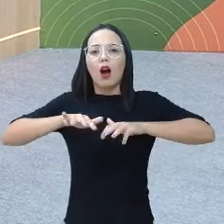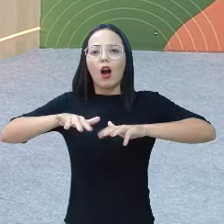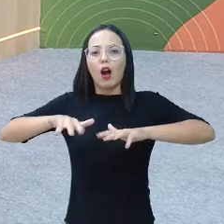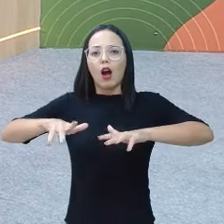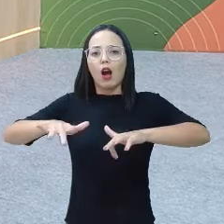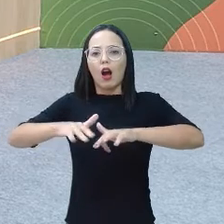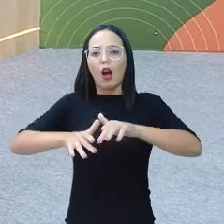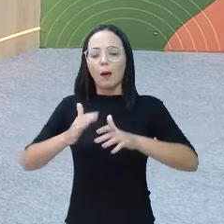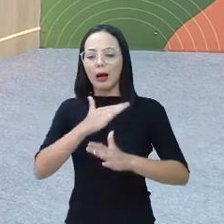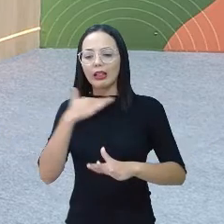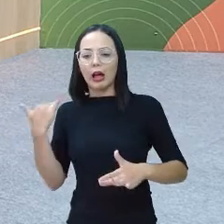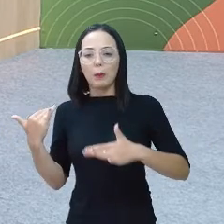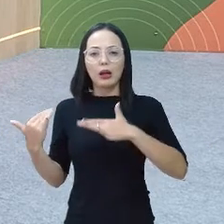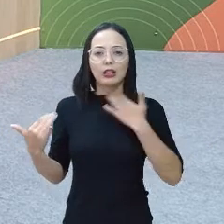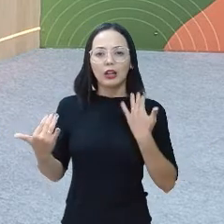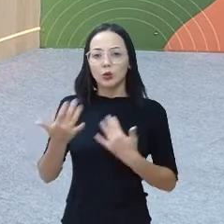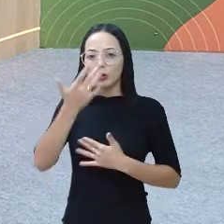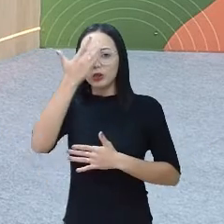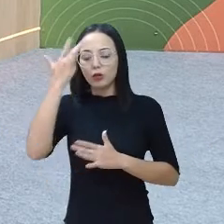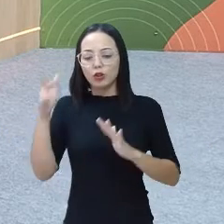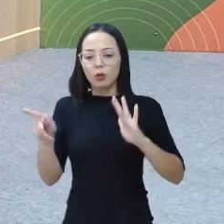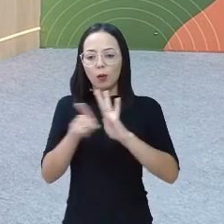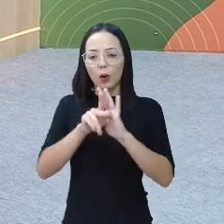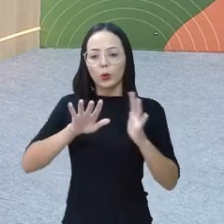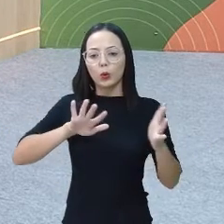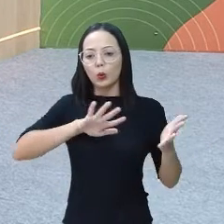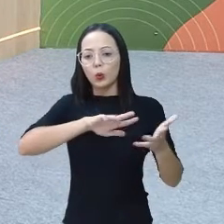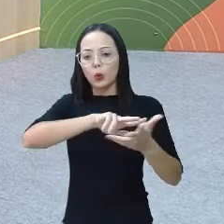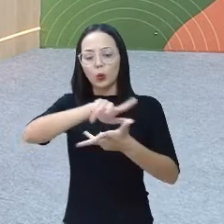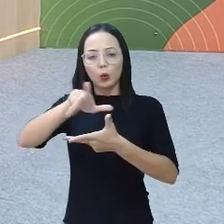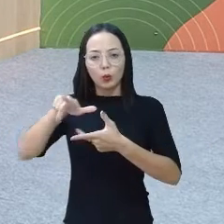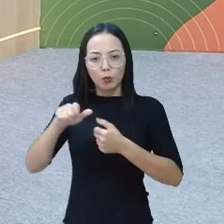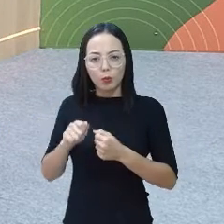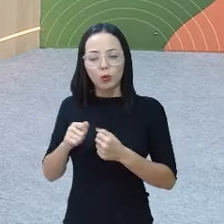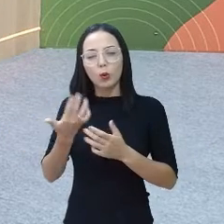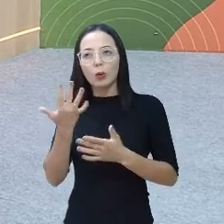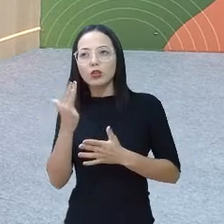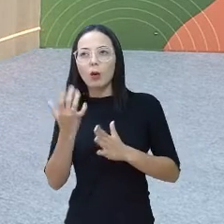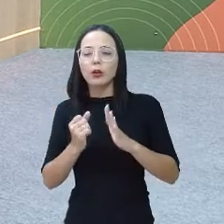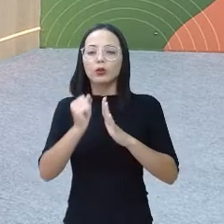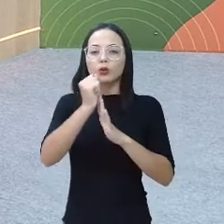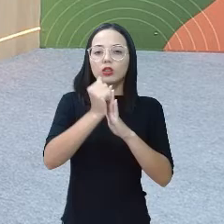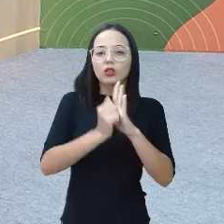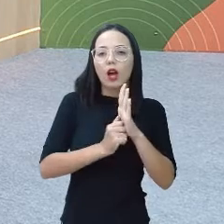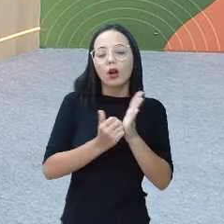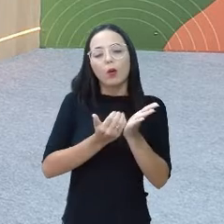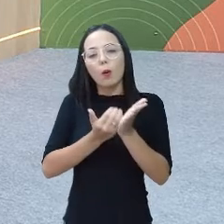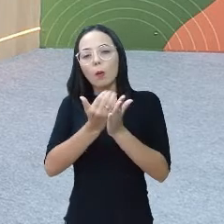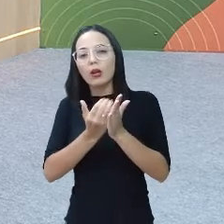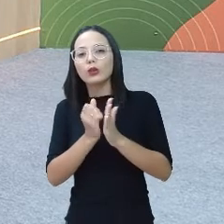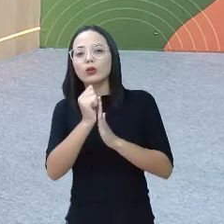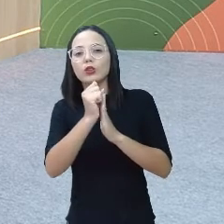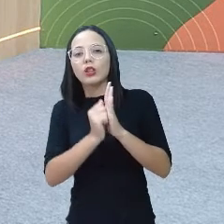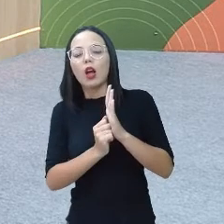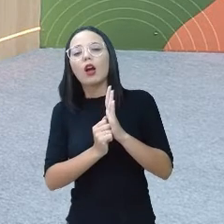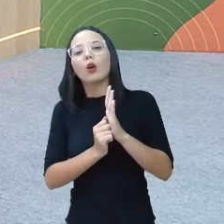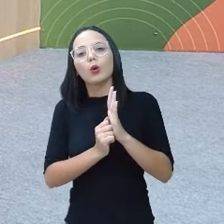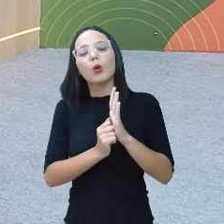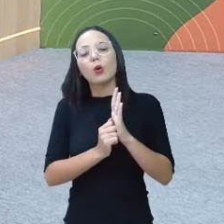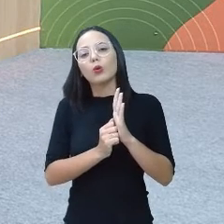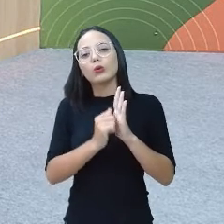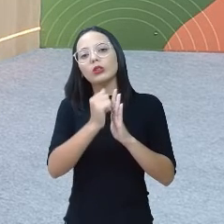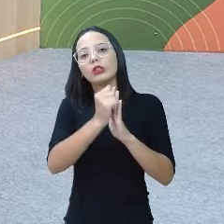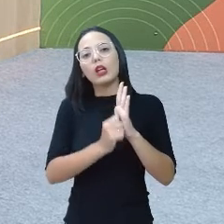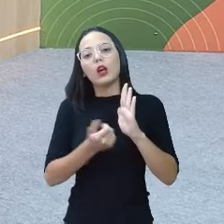vitimar, né, a população mundial a partir do século início, né, segunda década